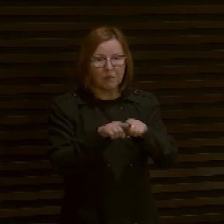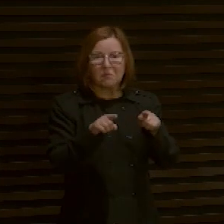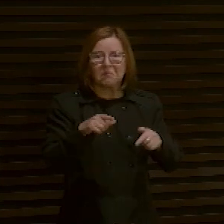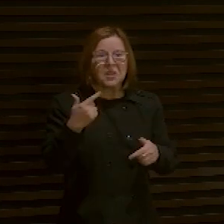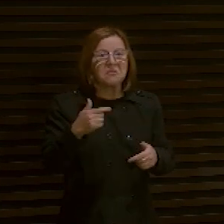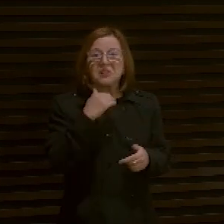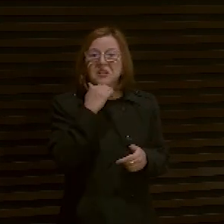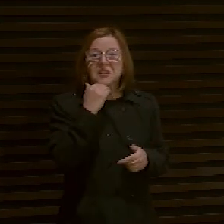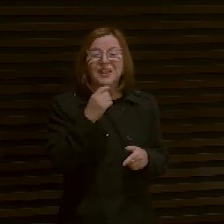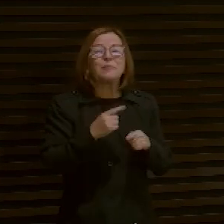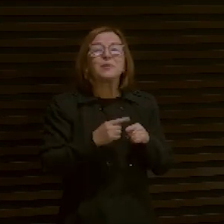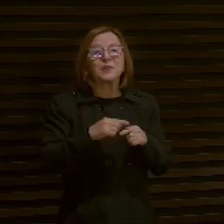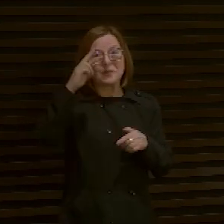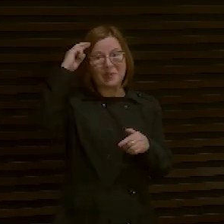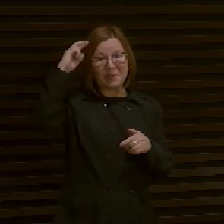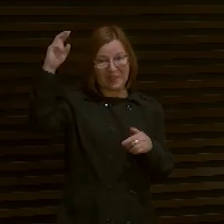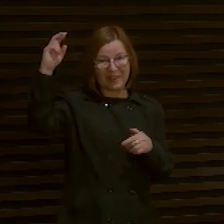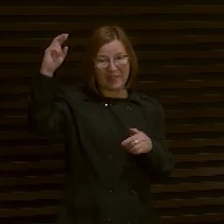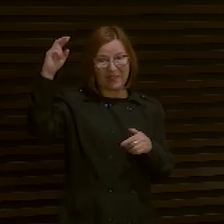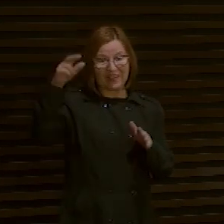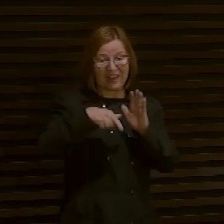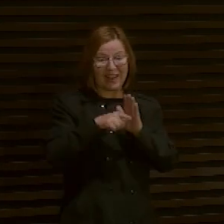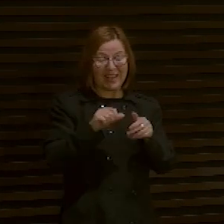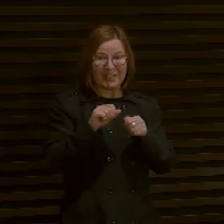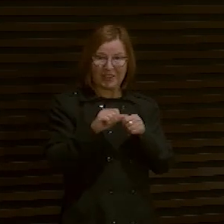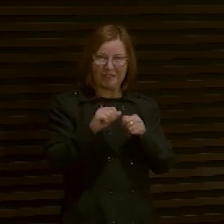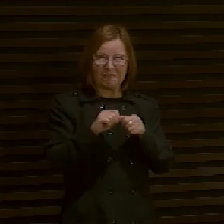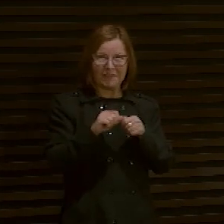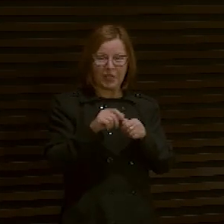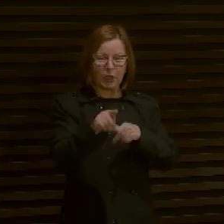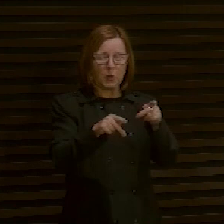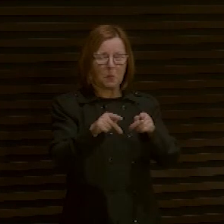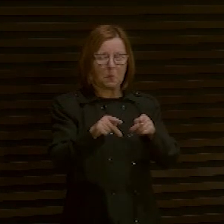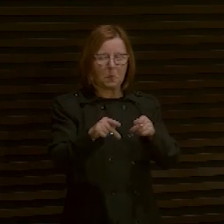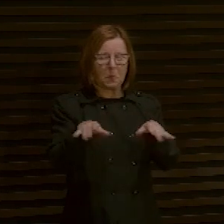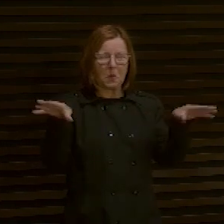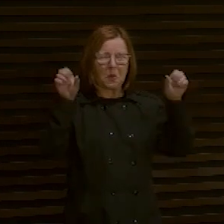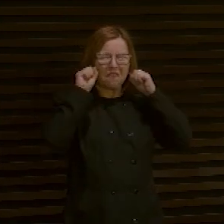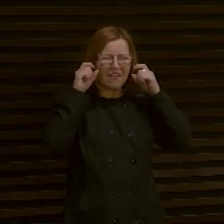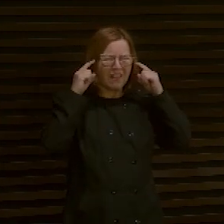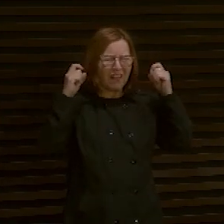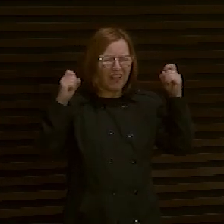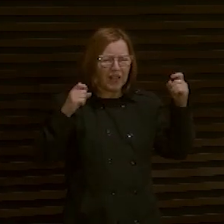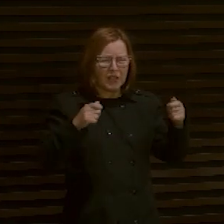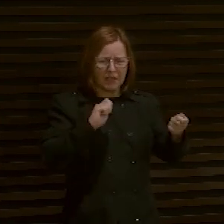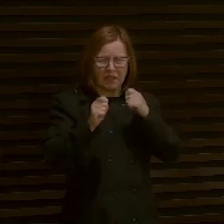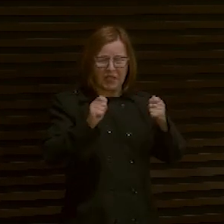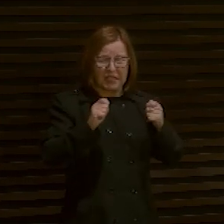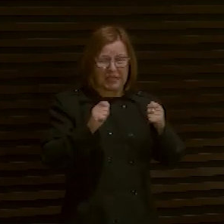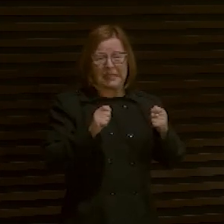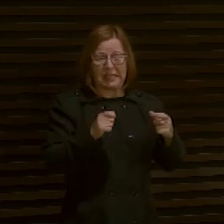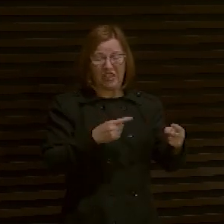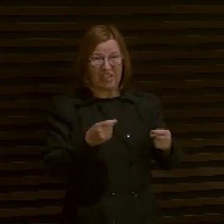o Senhor tinha feito com que no arraial dos sírios se ouvisse um ruído de carros de guerra e de cavalos e o ruído